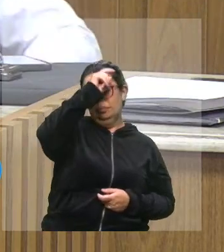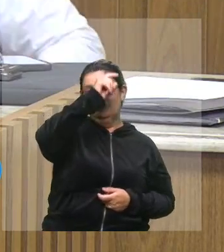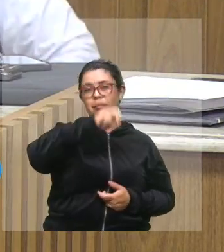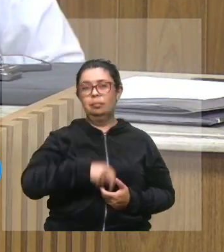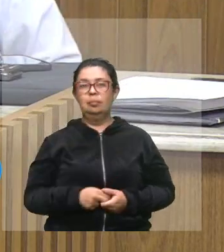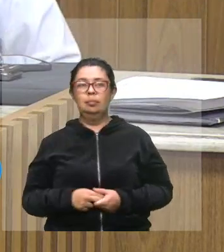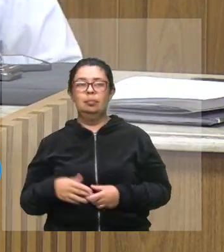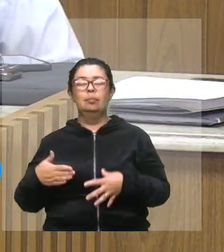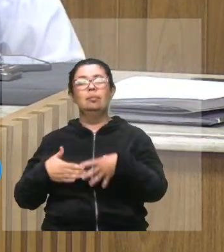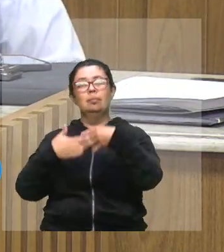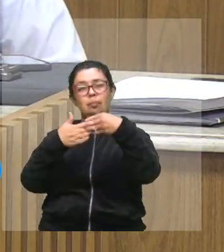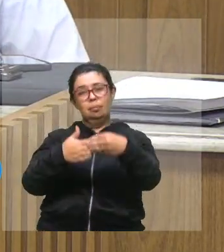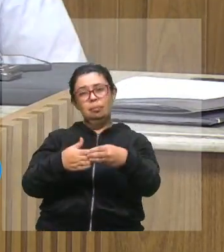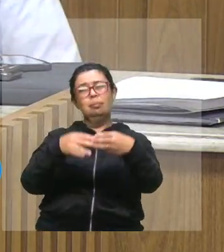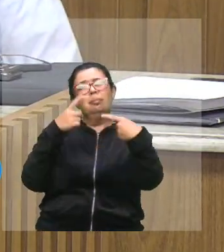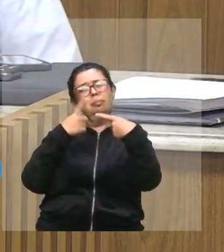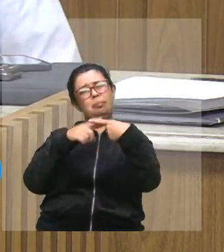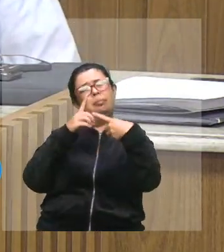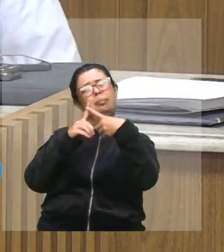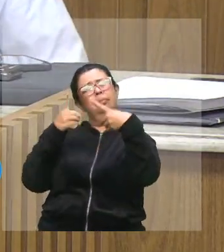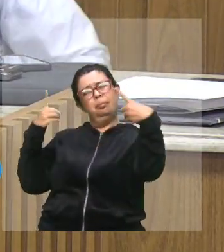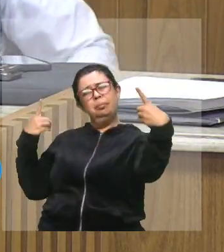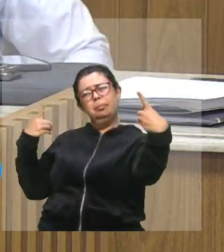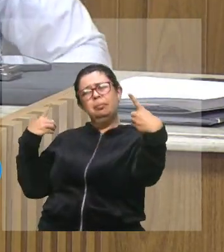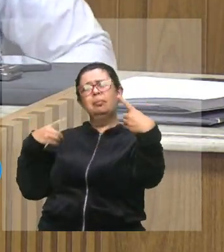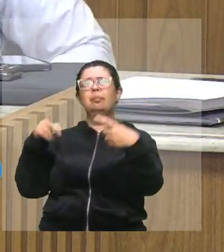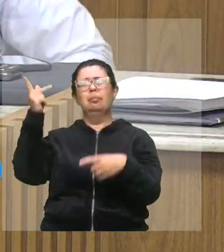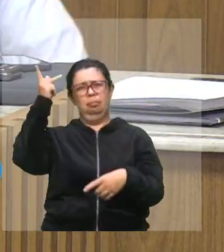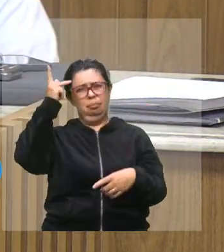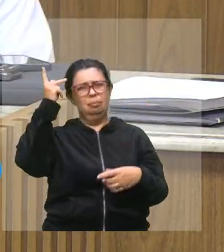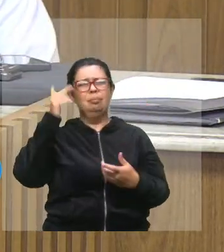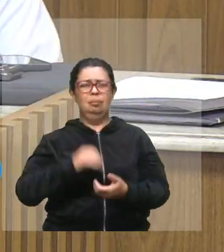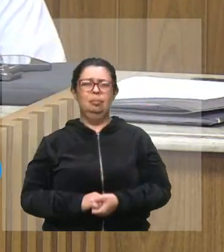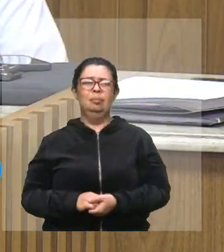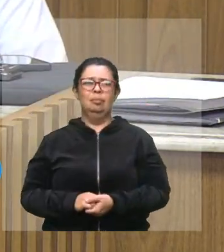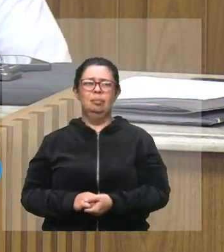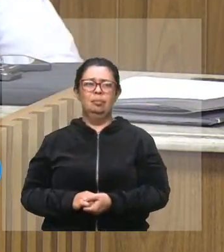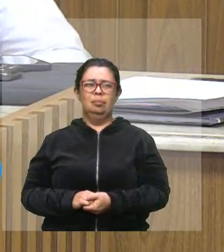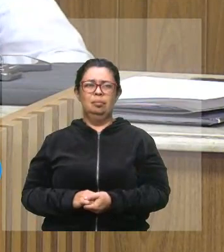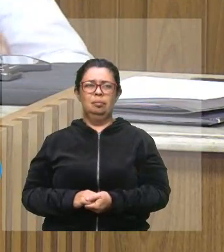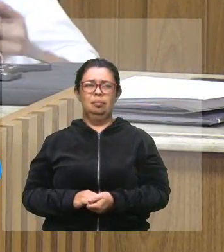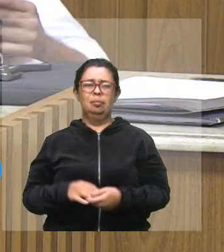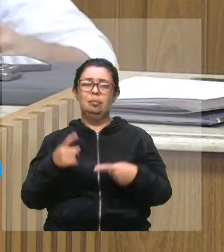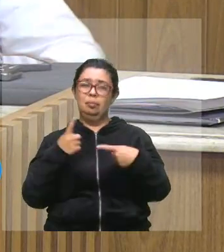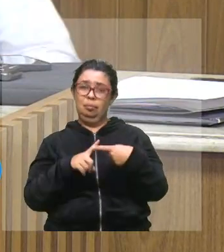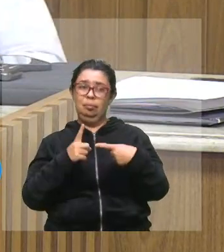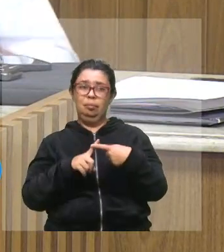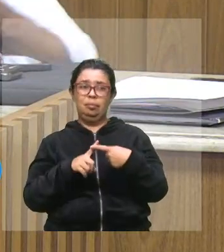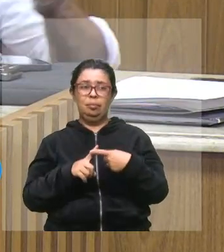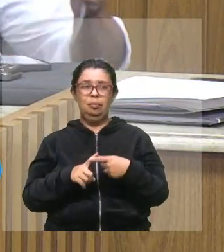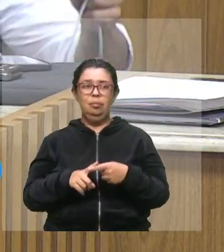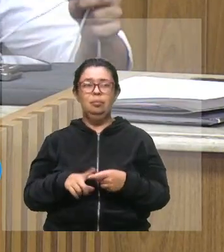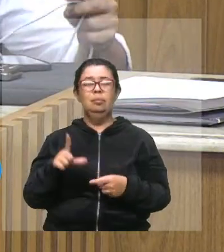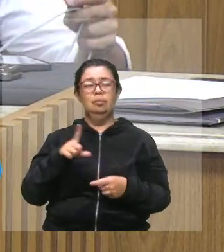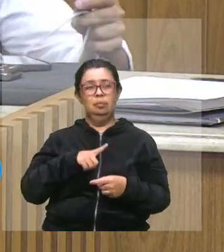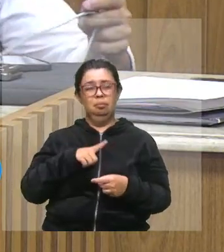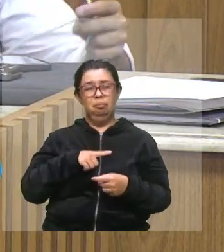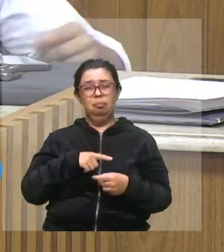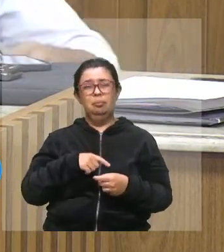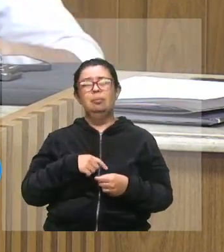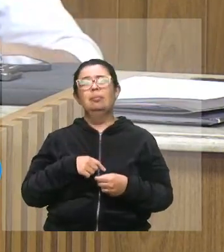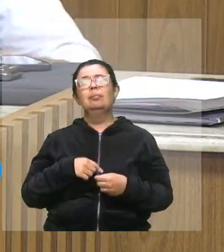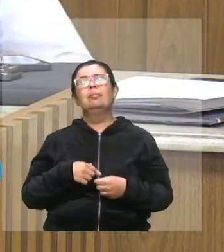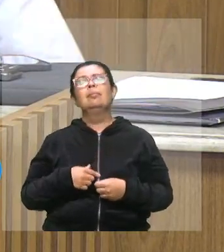em levá-la para São Paulo para esse tratamento, visto que, além da questão física